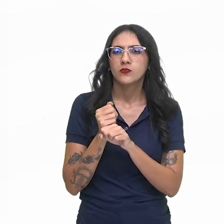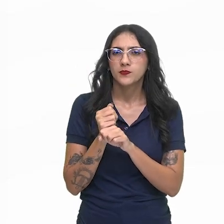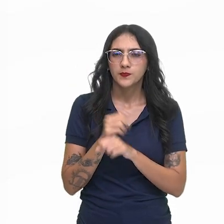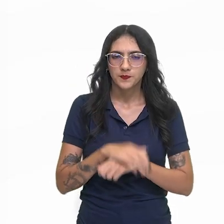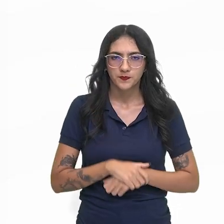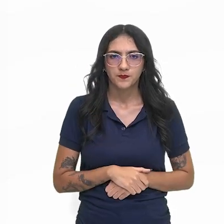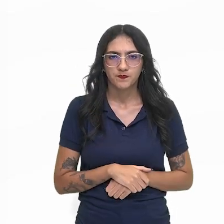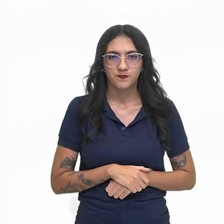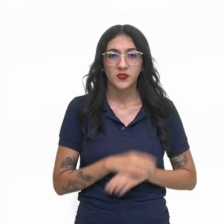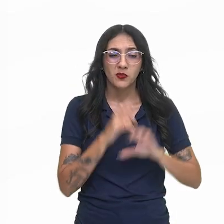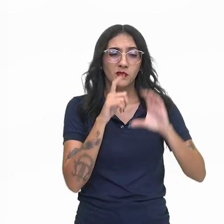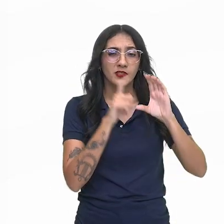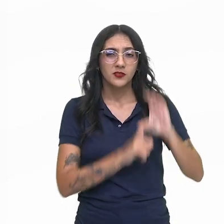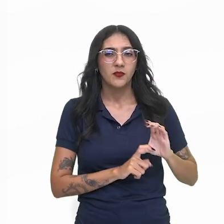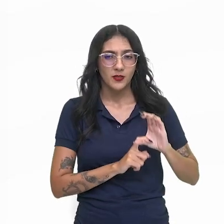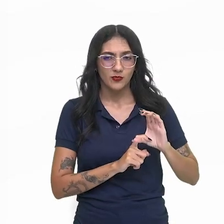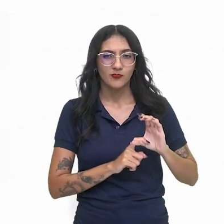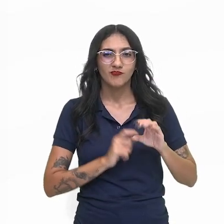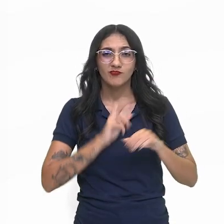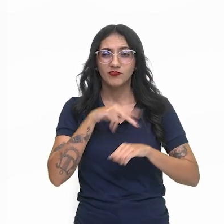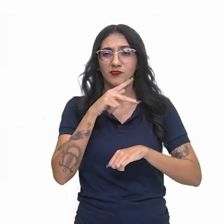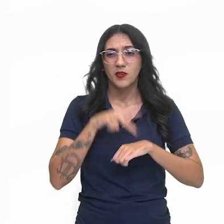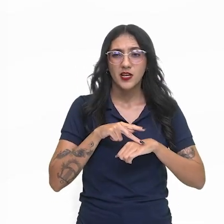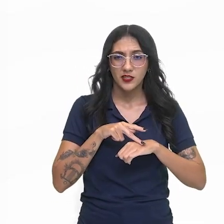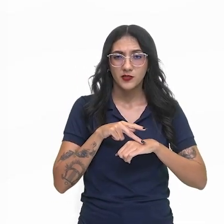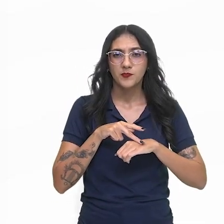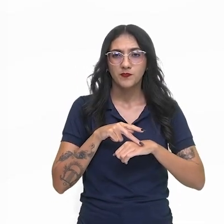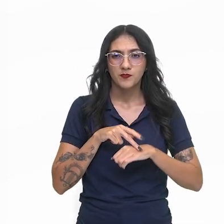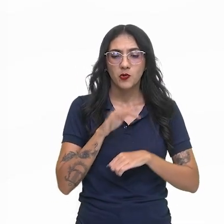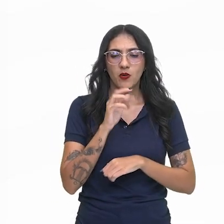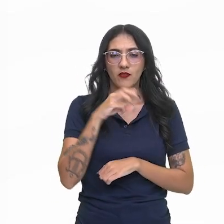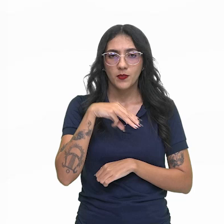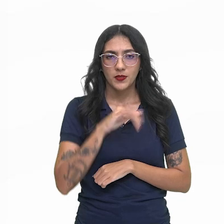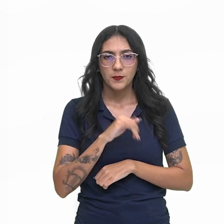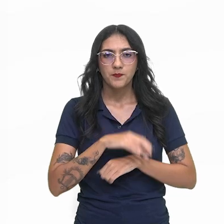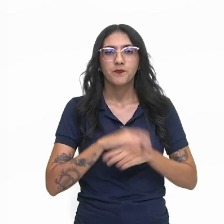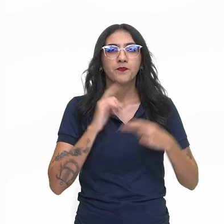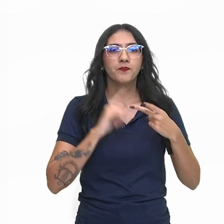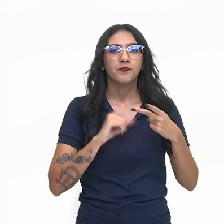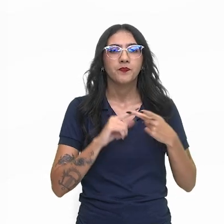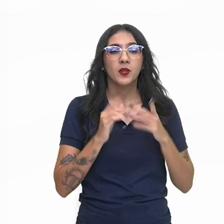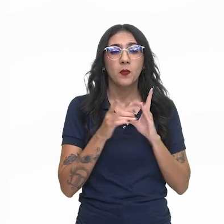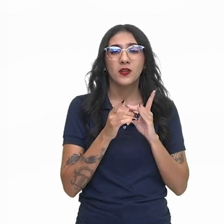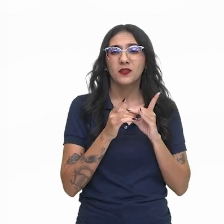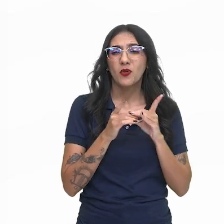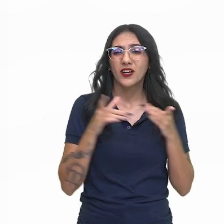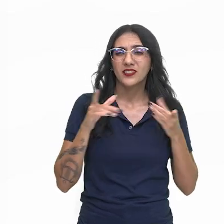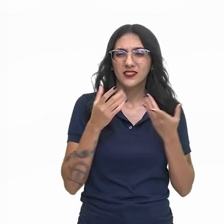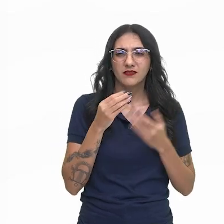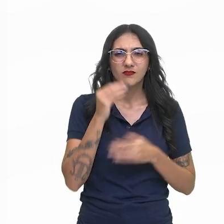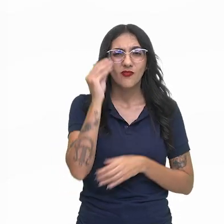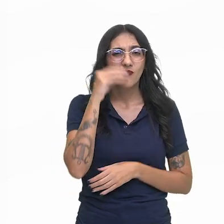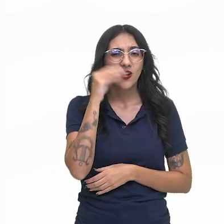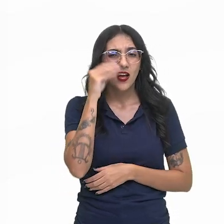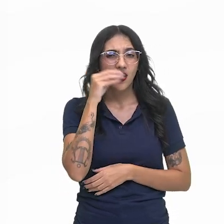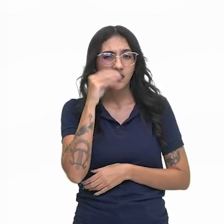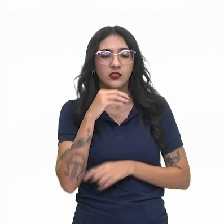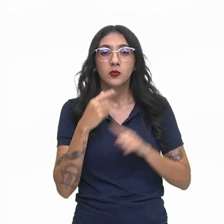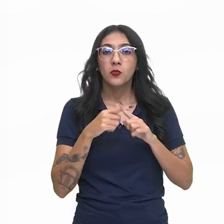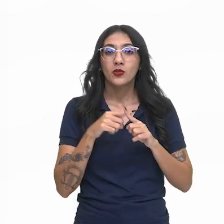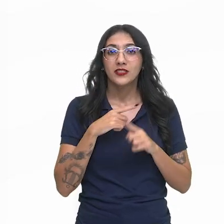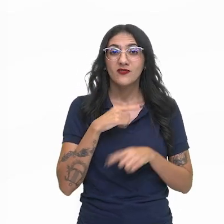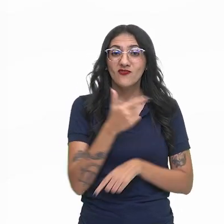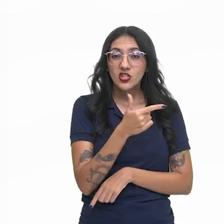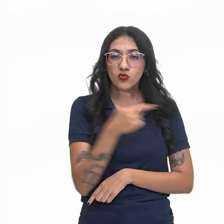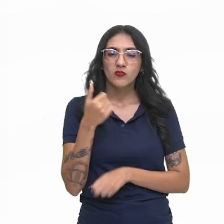o endividamento do país, né, com o FMI. Temos uma democracia fragilizada, afinal foram